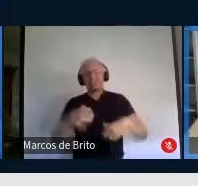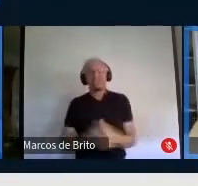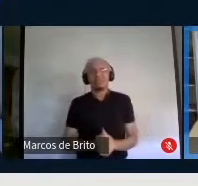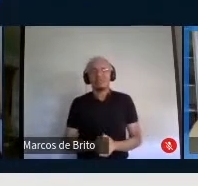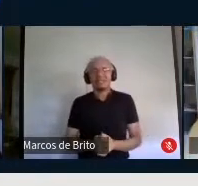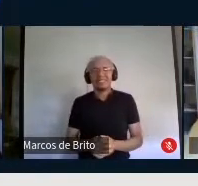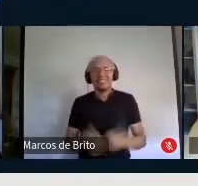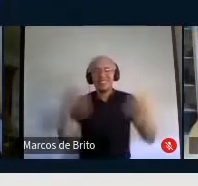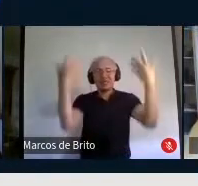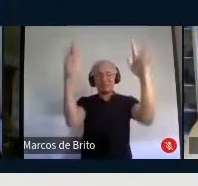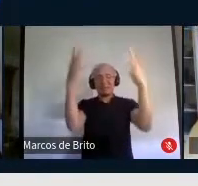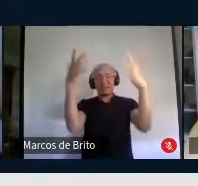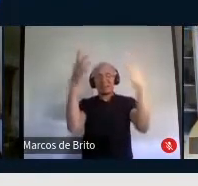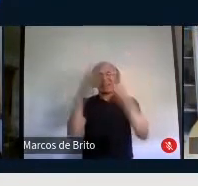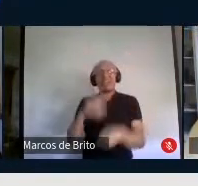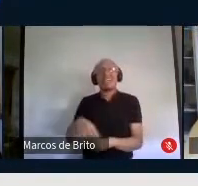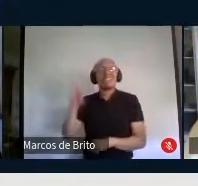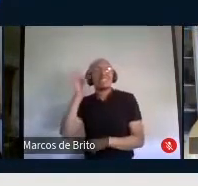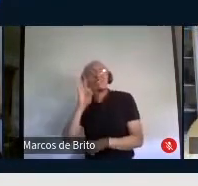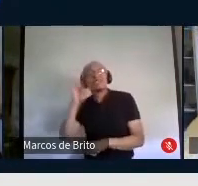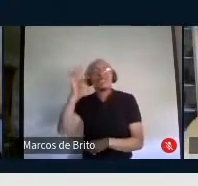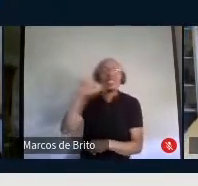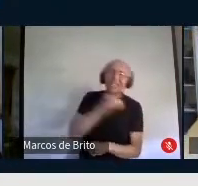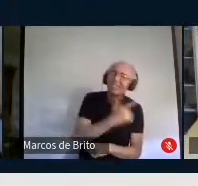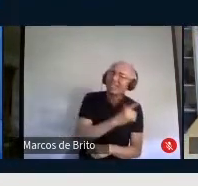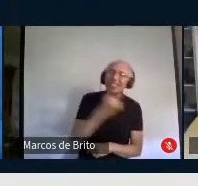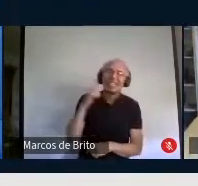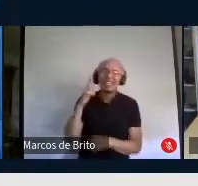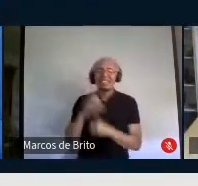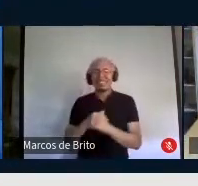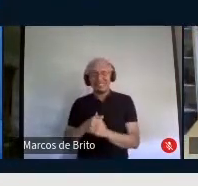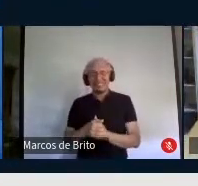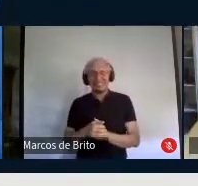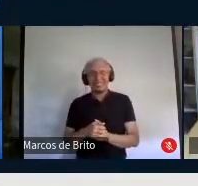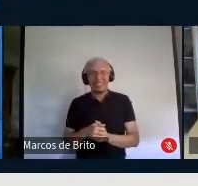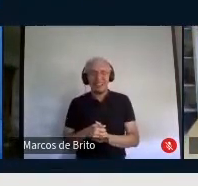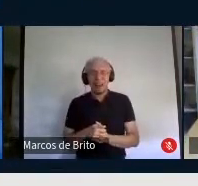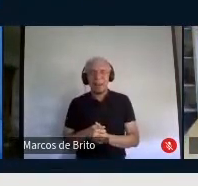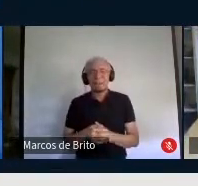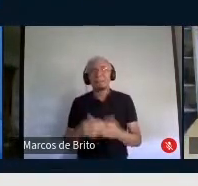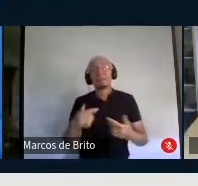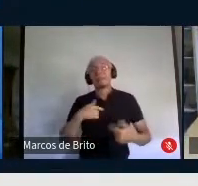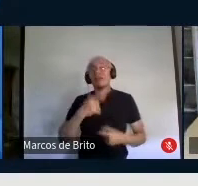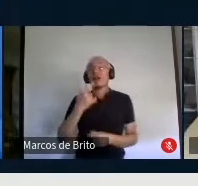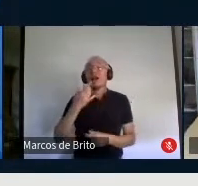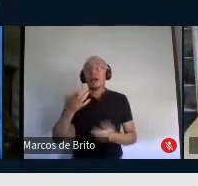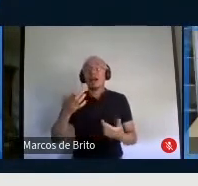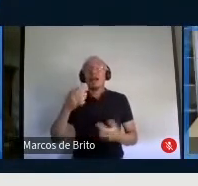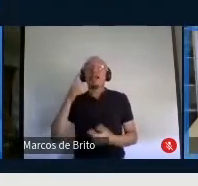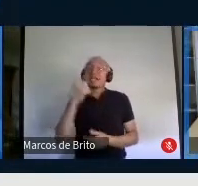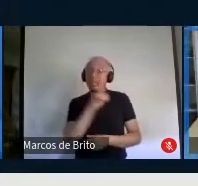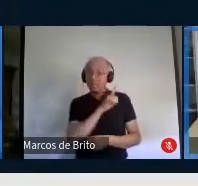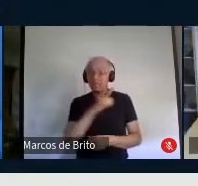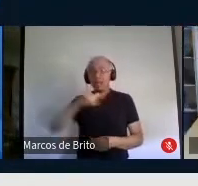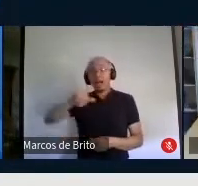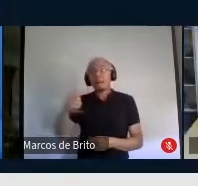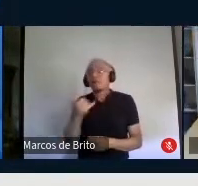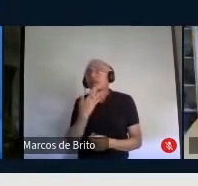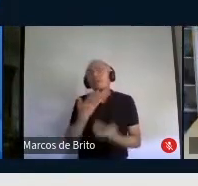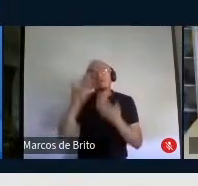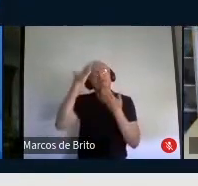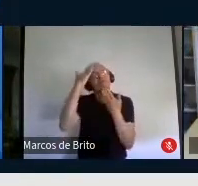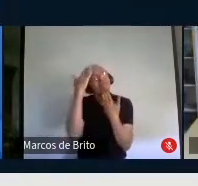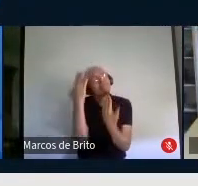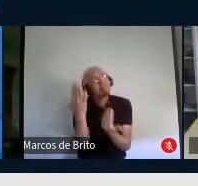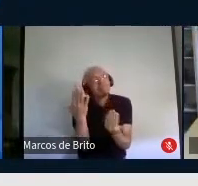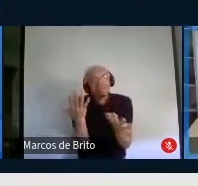Parabéns, Lira. Parabéns, Tuxi, pelo trabalho. Eu queria aproveitar para agradecer nesse